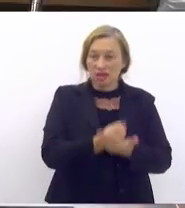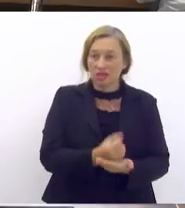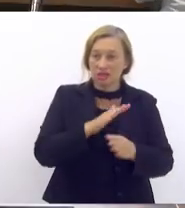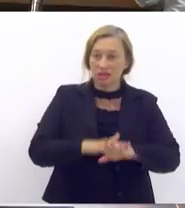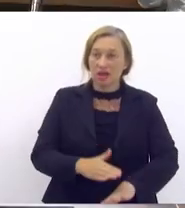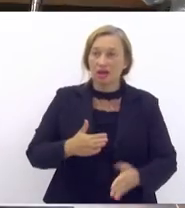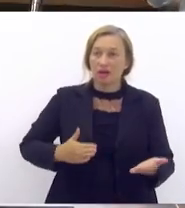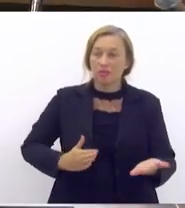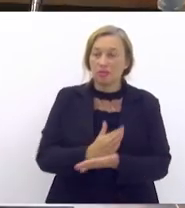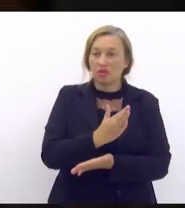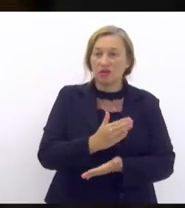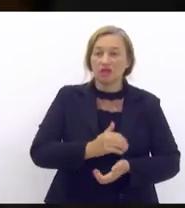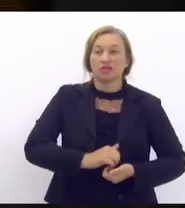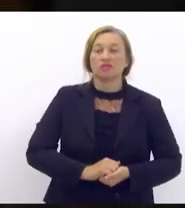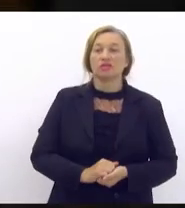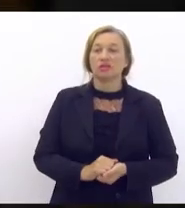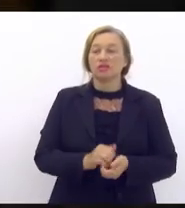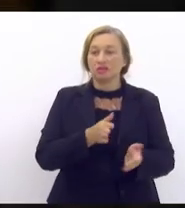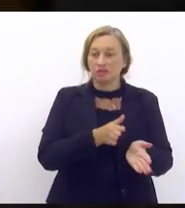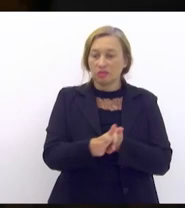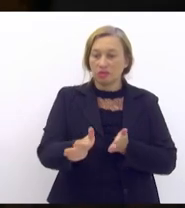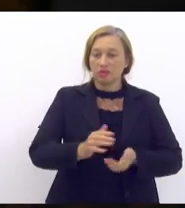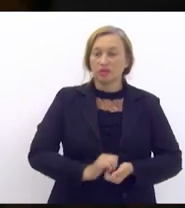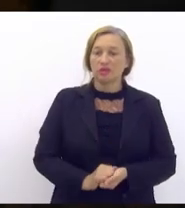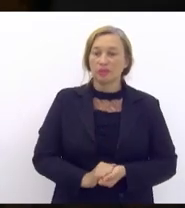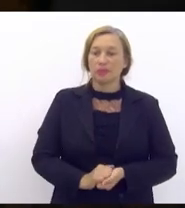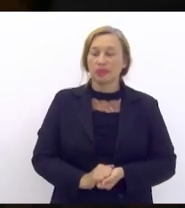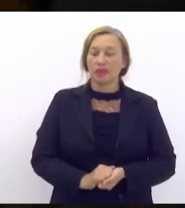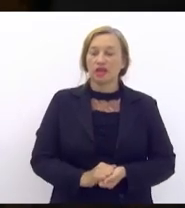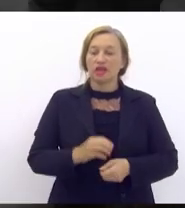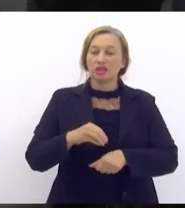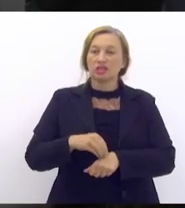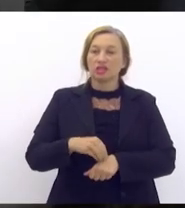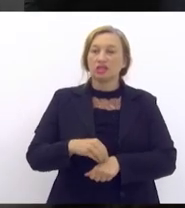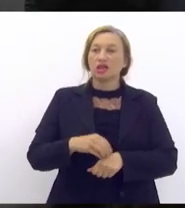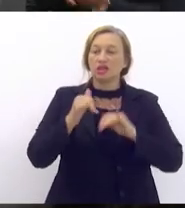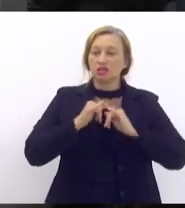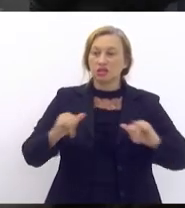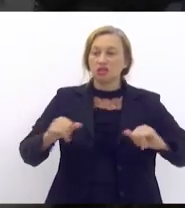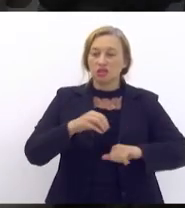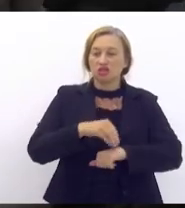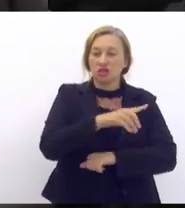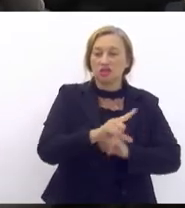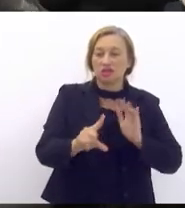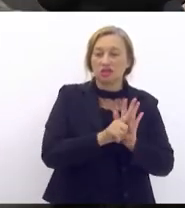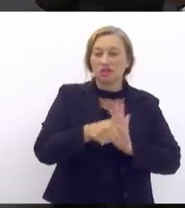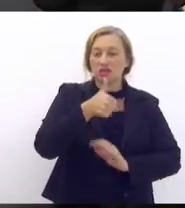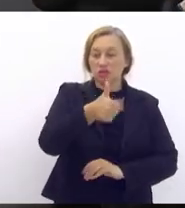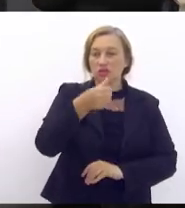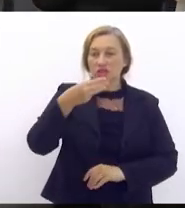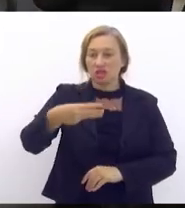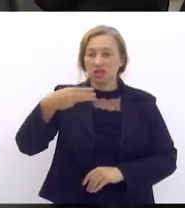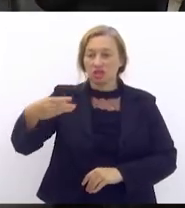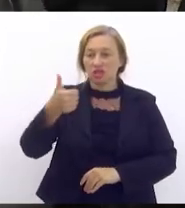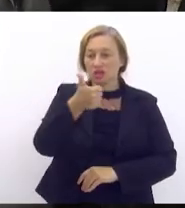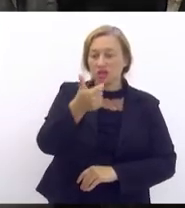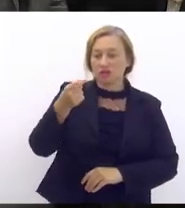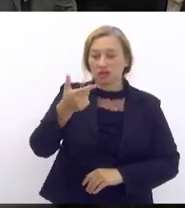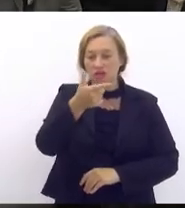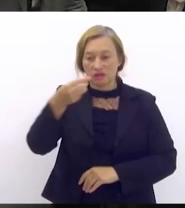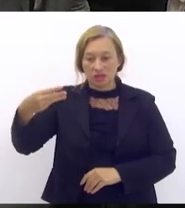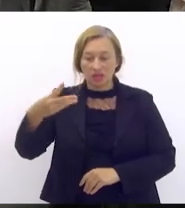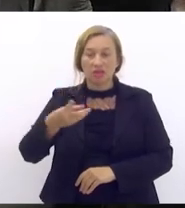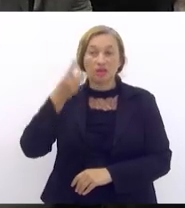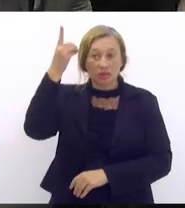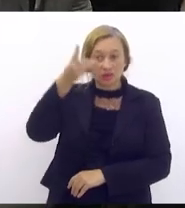permaneçam como estão. Aprovado, vai a publicação. Anuncio, indicação legislativa número 133/2023,